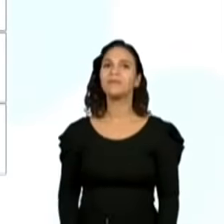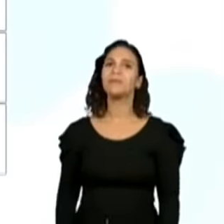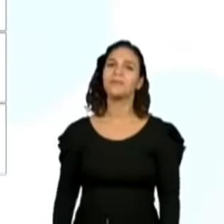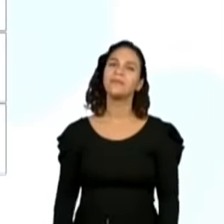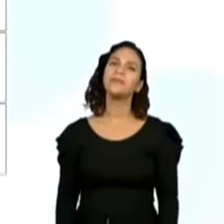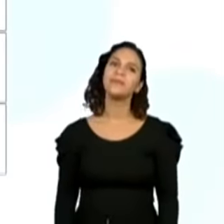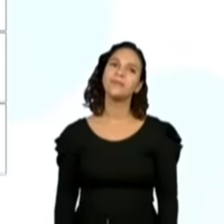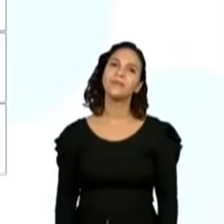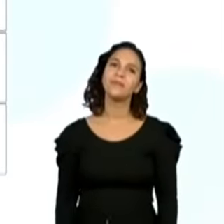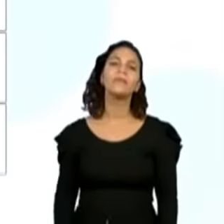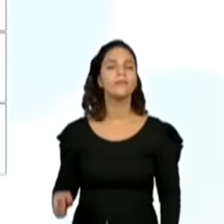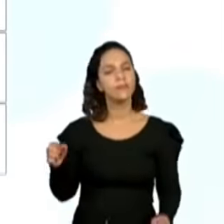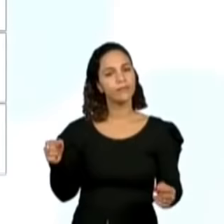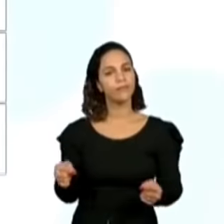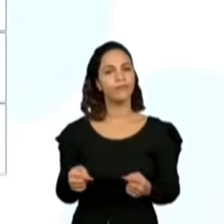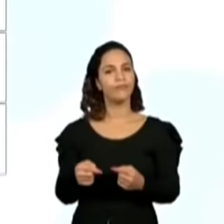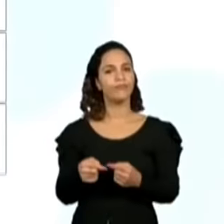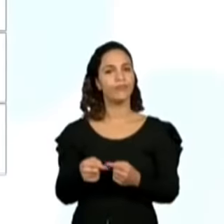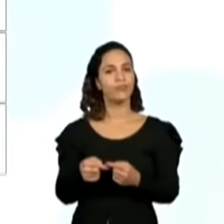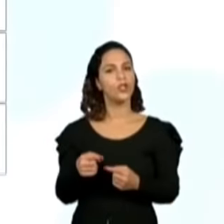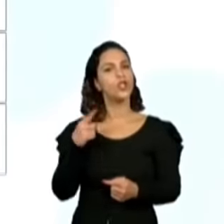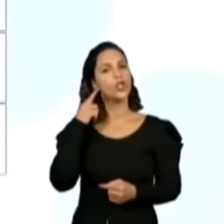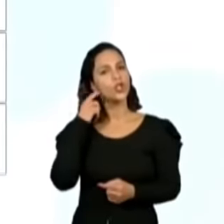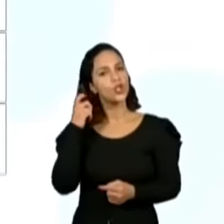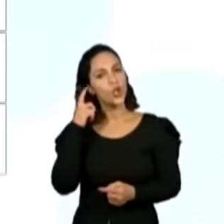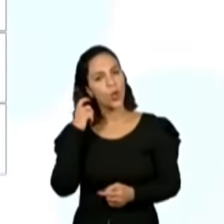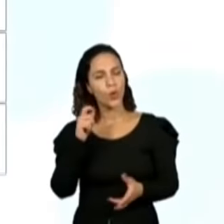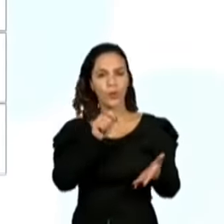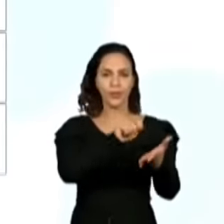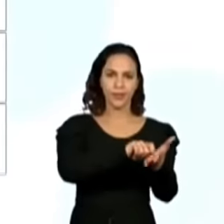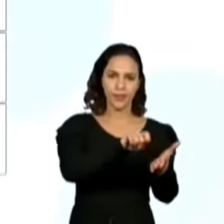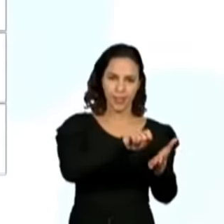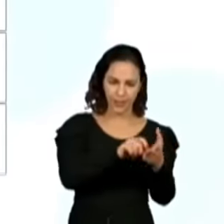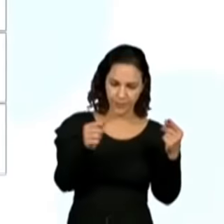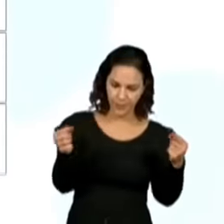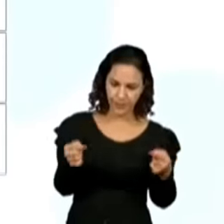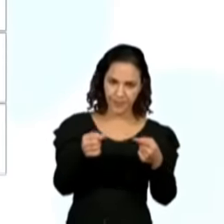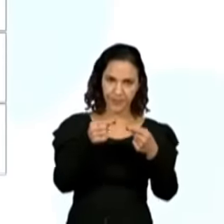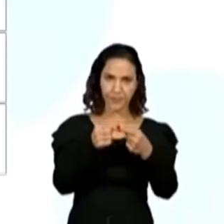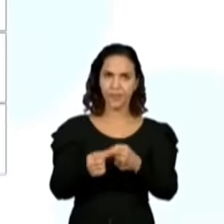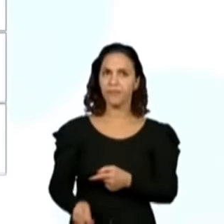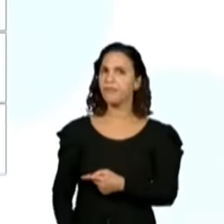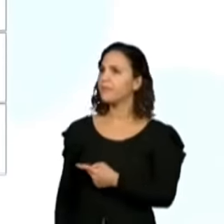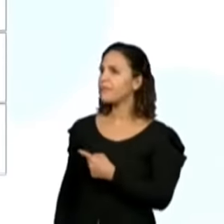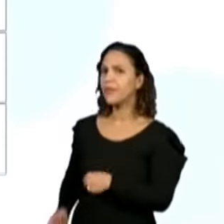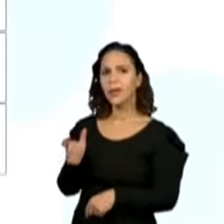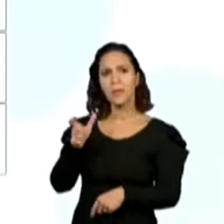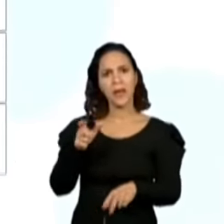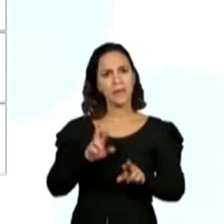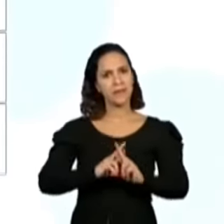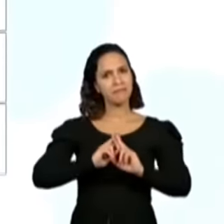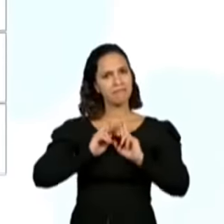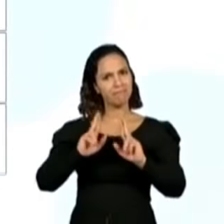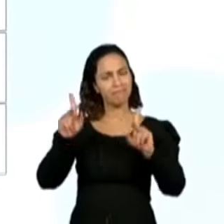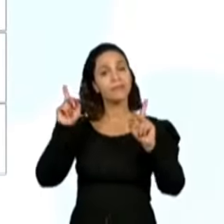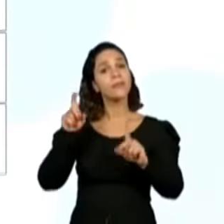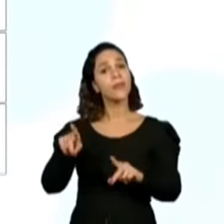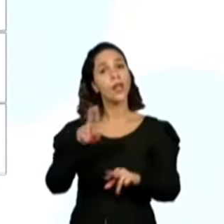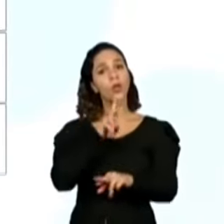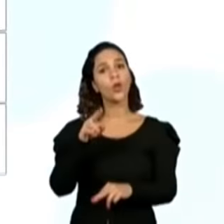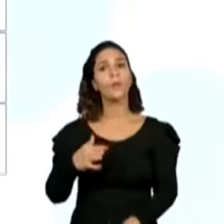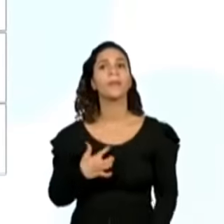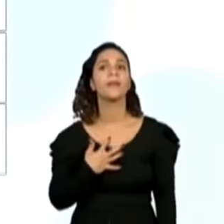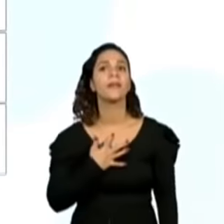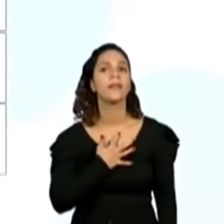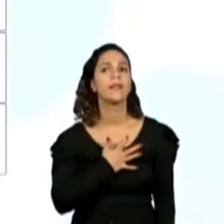essa sonoridade, não é? Exatamente. Olha só que palavra diferente, hein? E é o nome de um osso